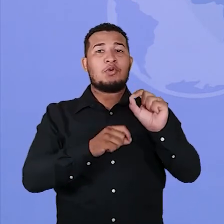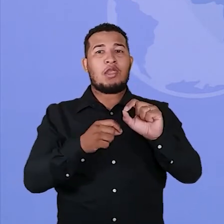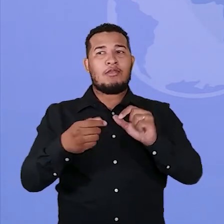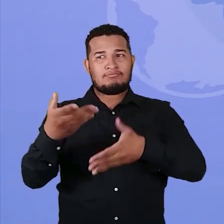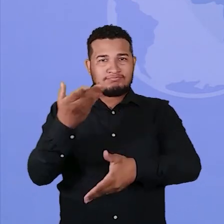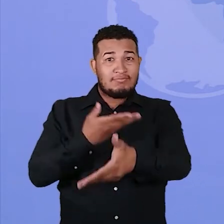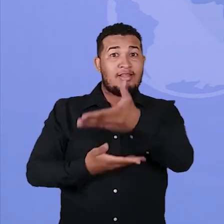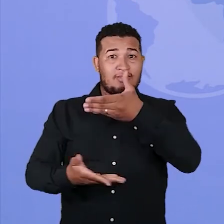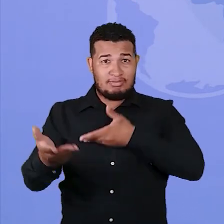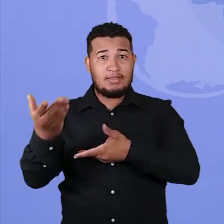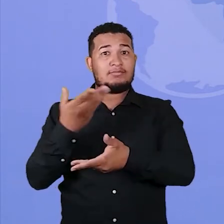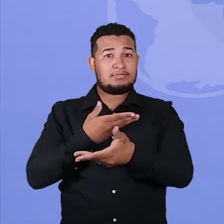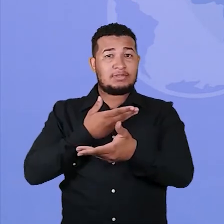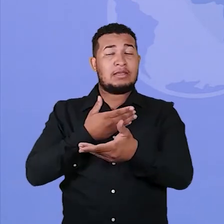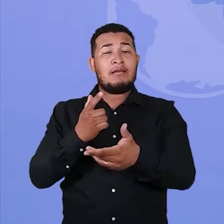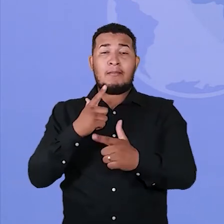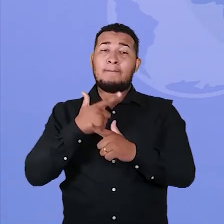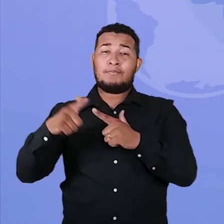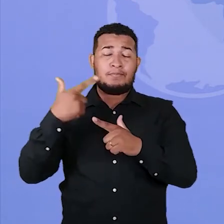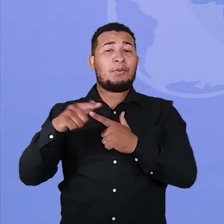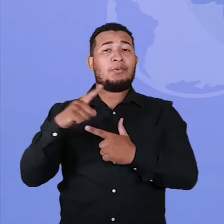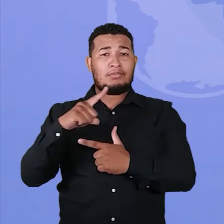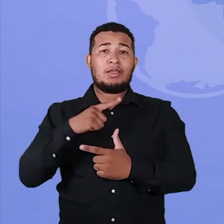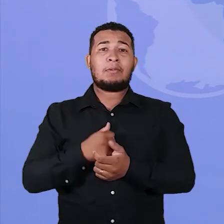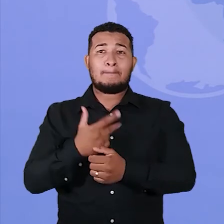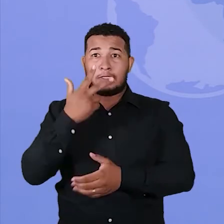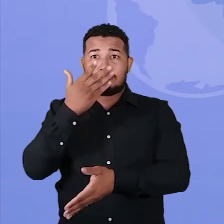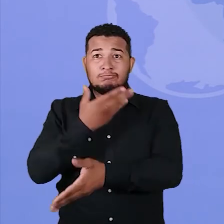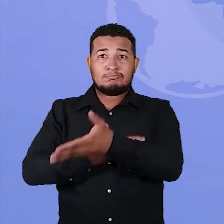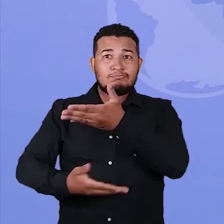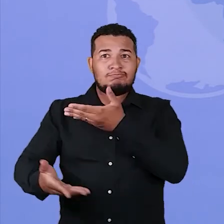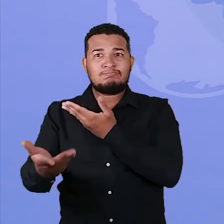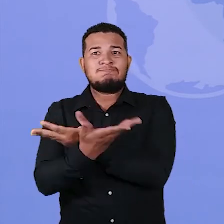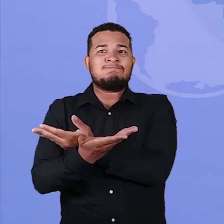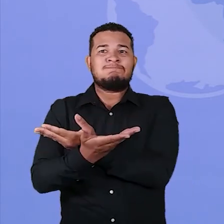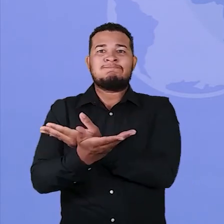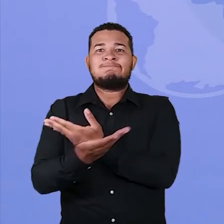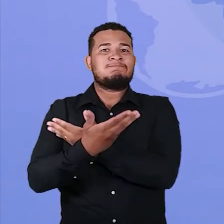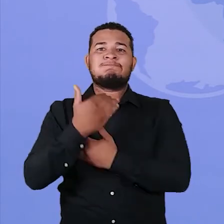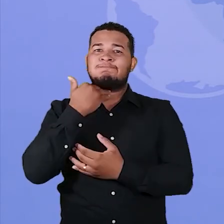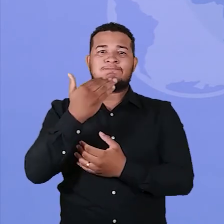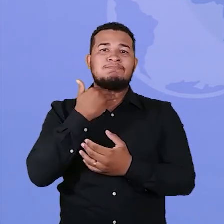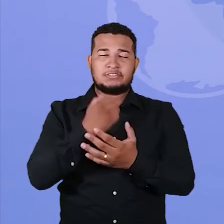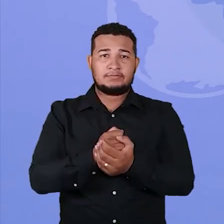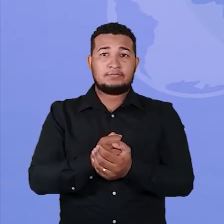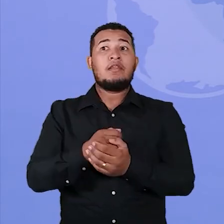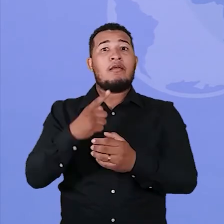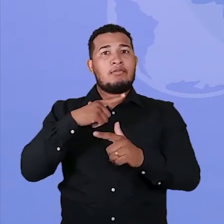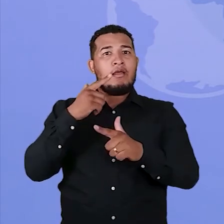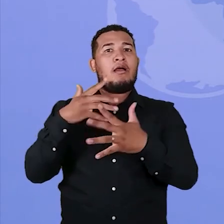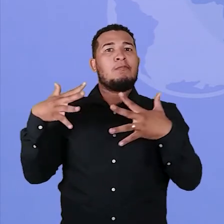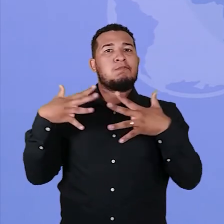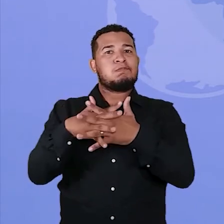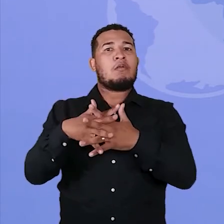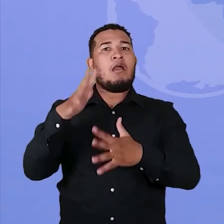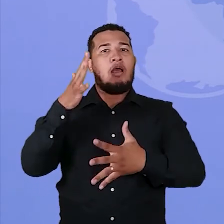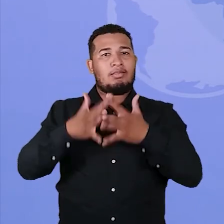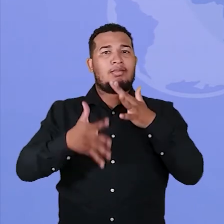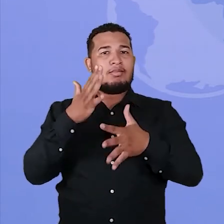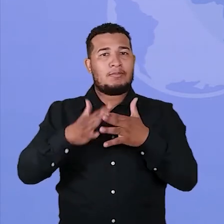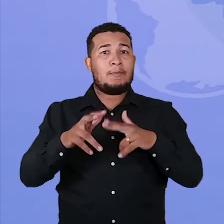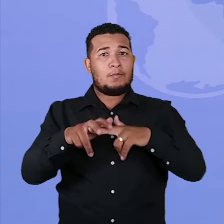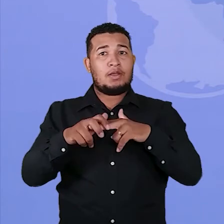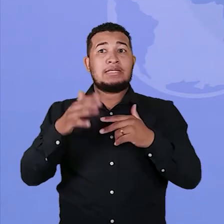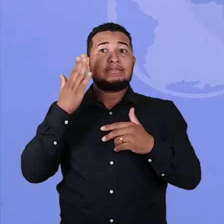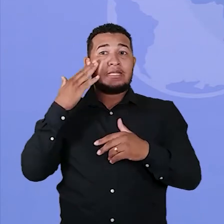que a interação tem algum problema com ela. A interação está sendo interrompida